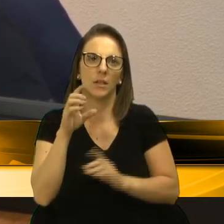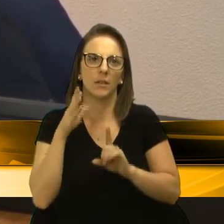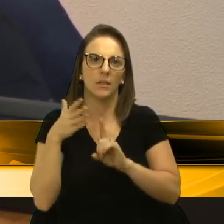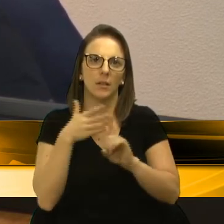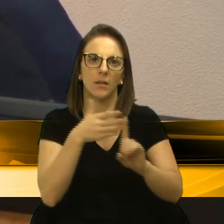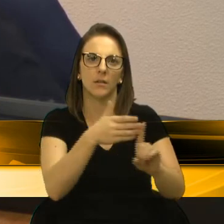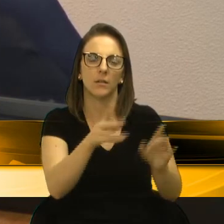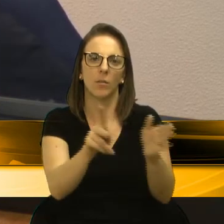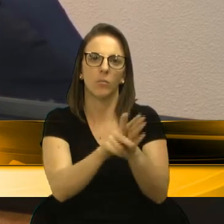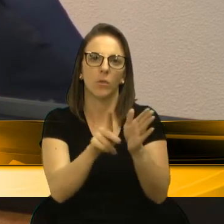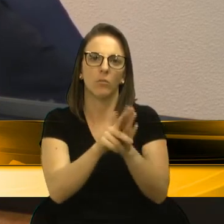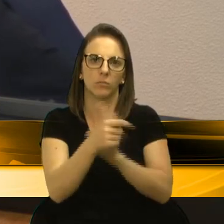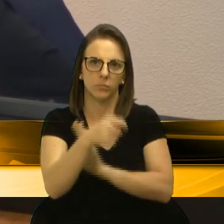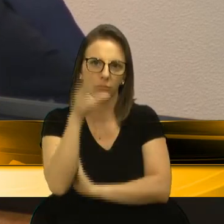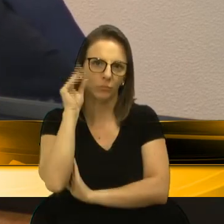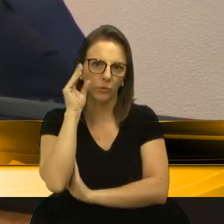número